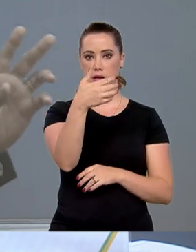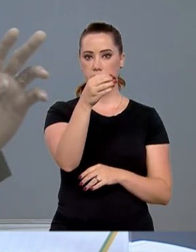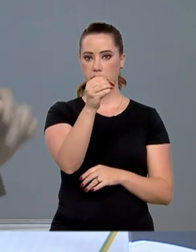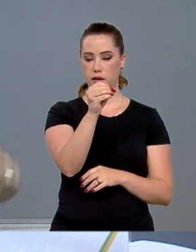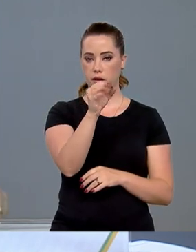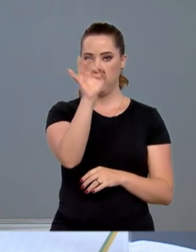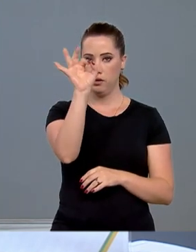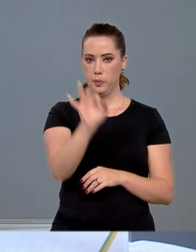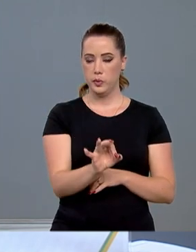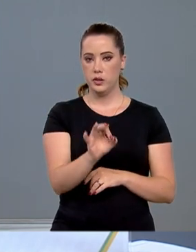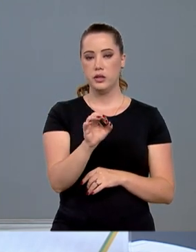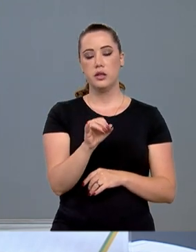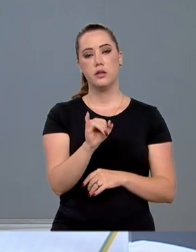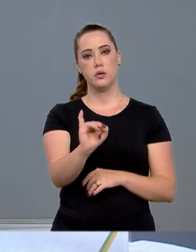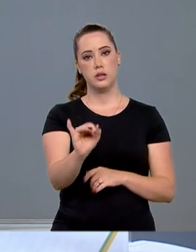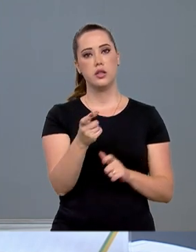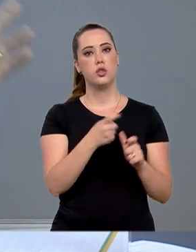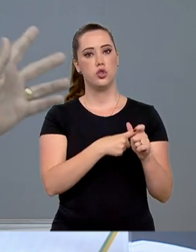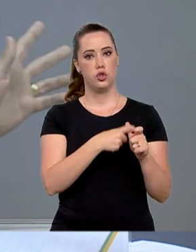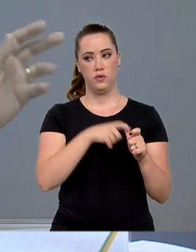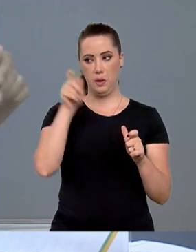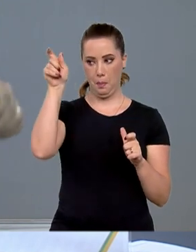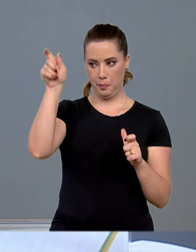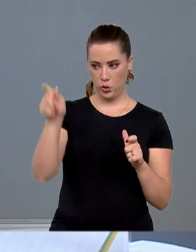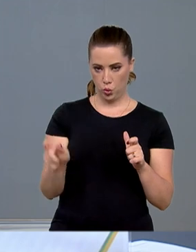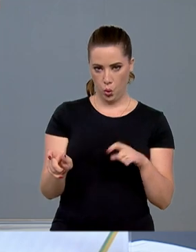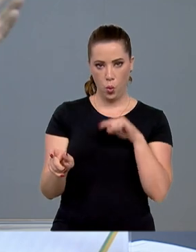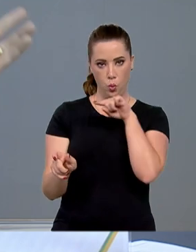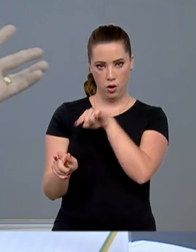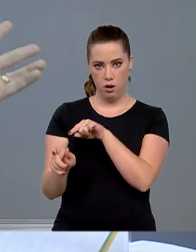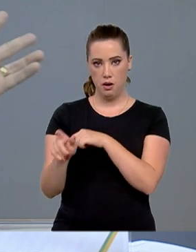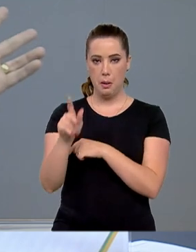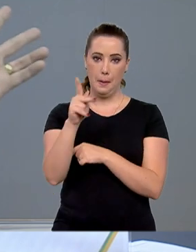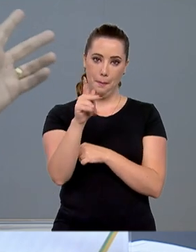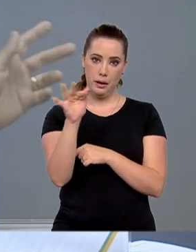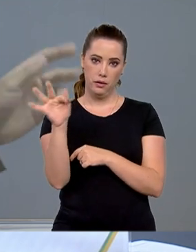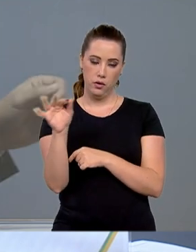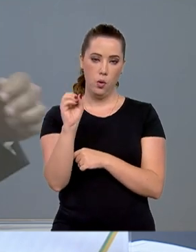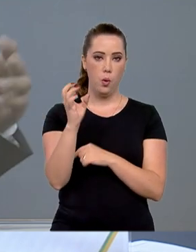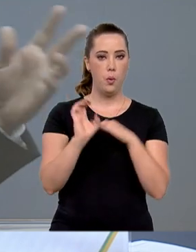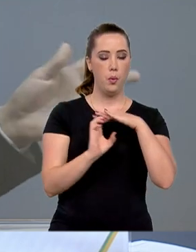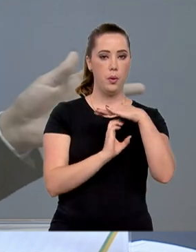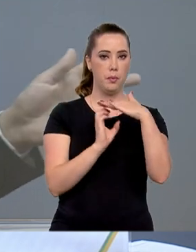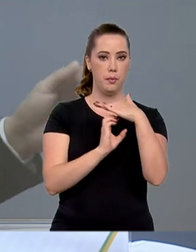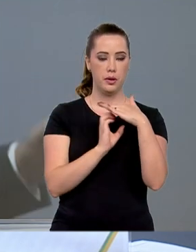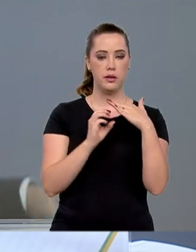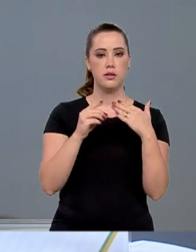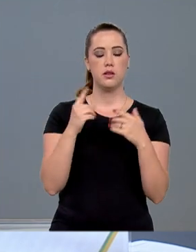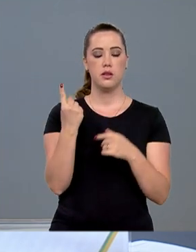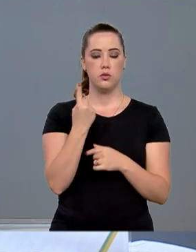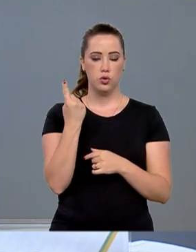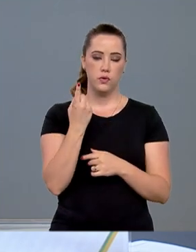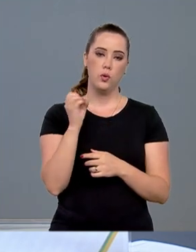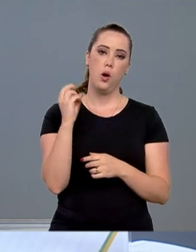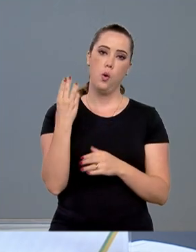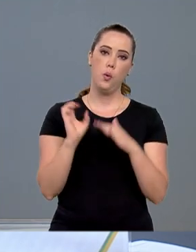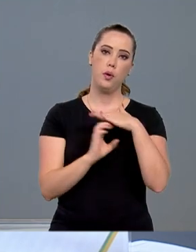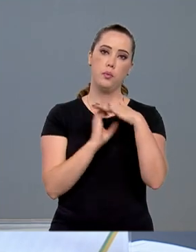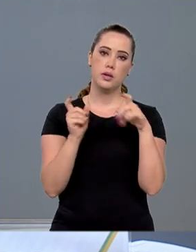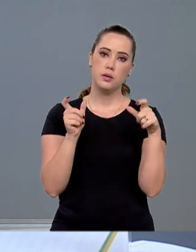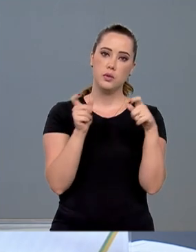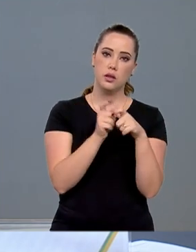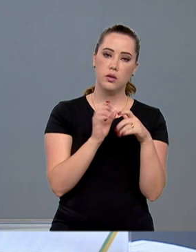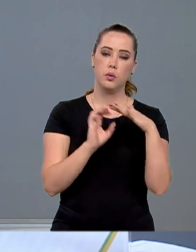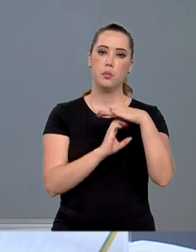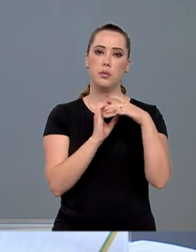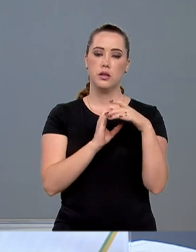no caso de devedor pessoa física, empresário individual, microempresa, empresa de pequeno